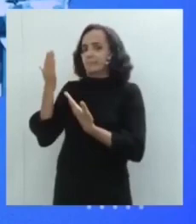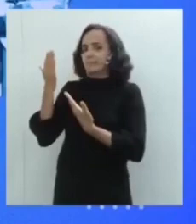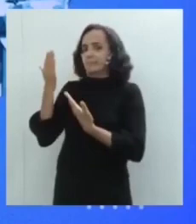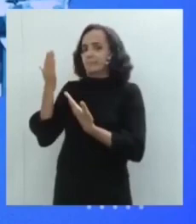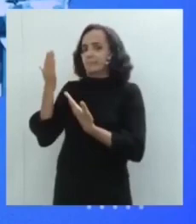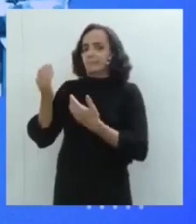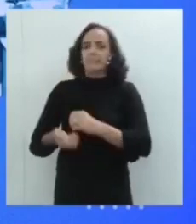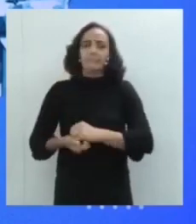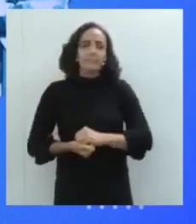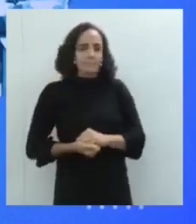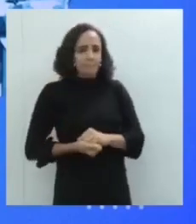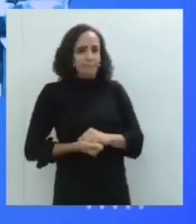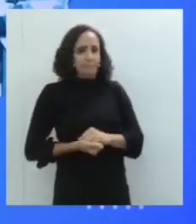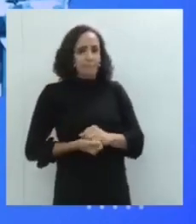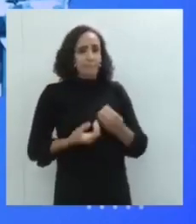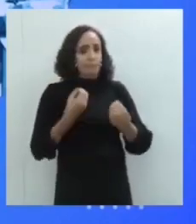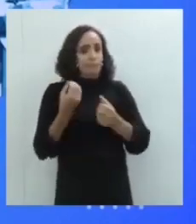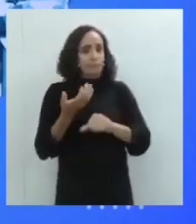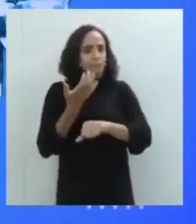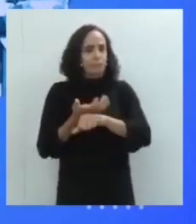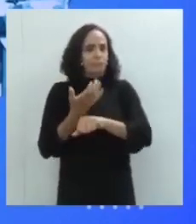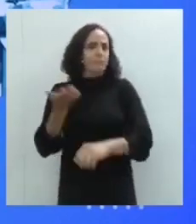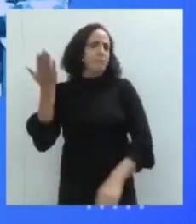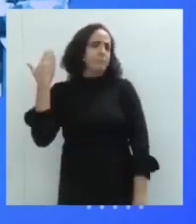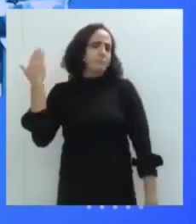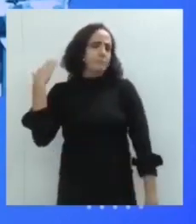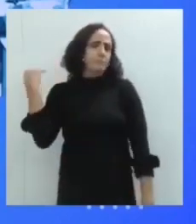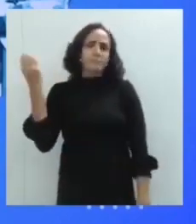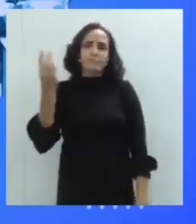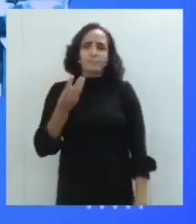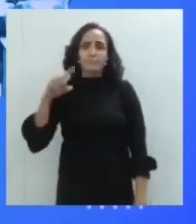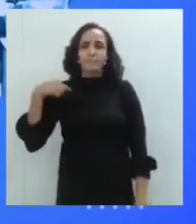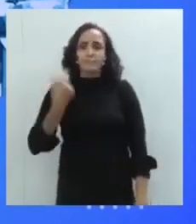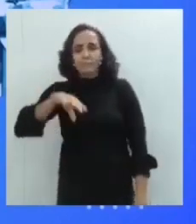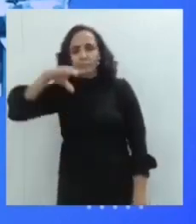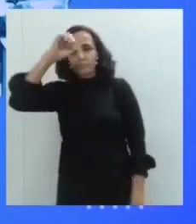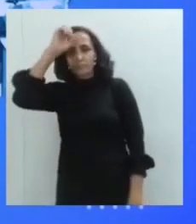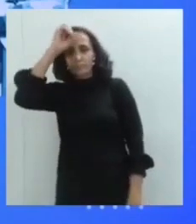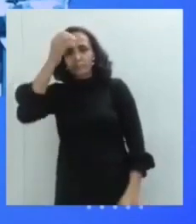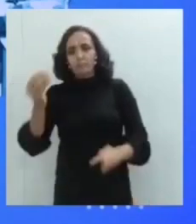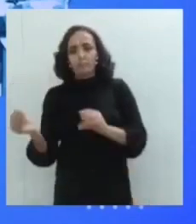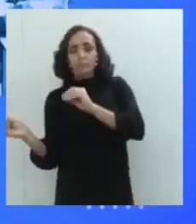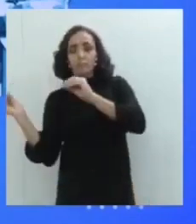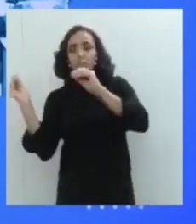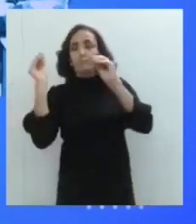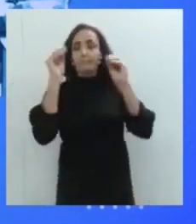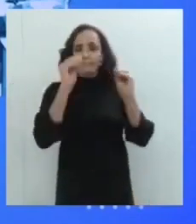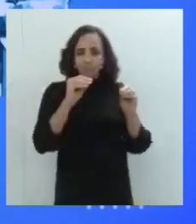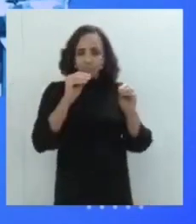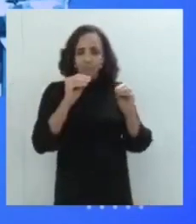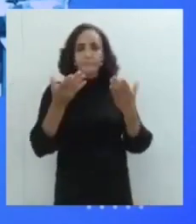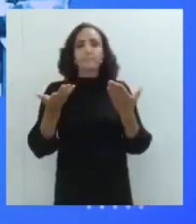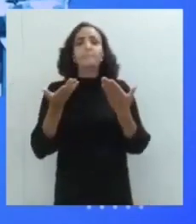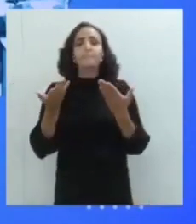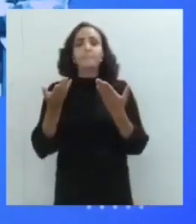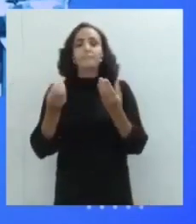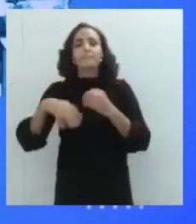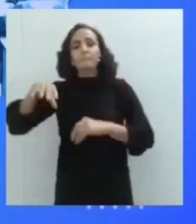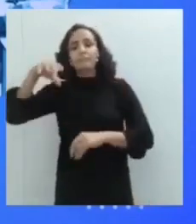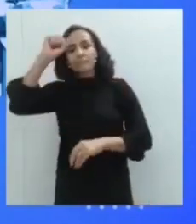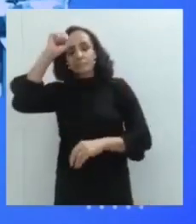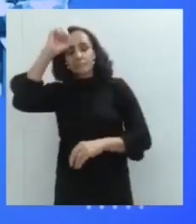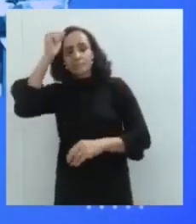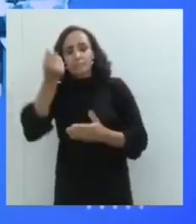youtube.com/EAD Pernambuco. Na competência anterior, na 3, nós aprendemos a inserir. Tá? Hoje a gente vai aprender